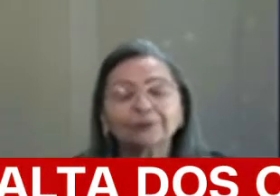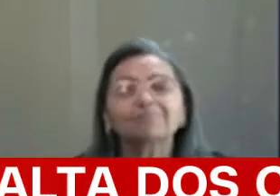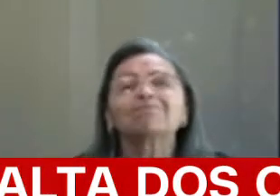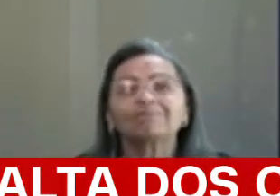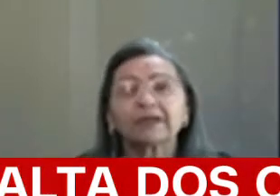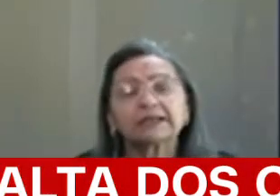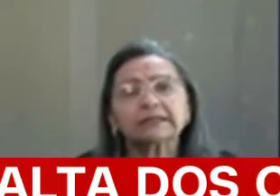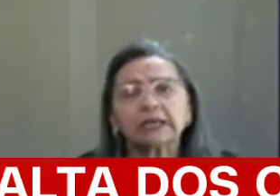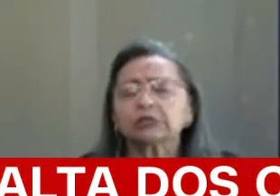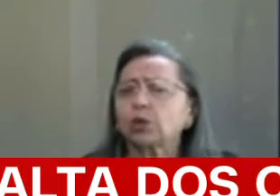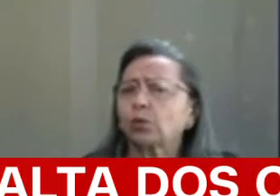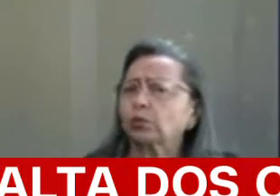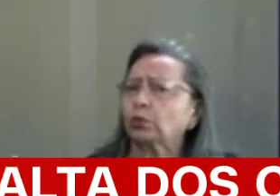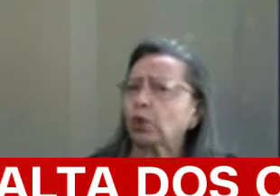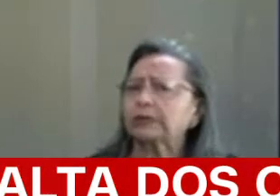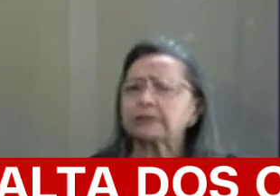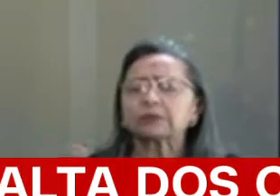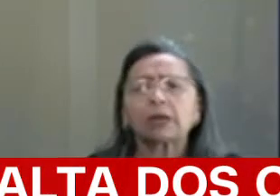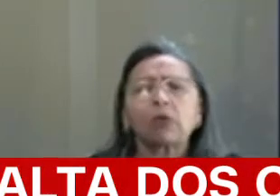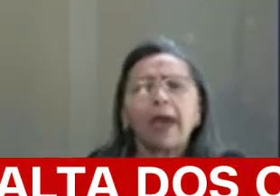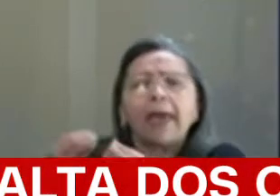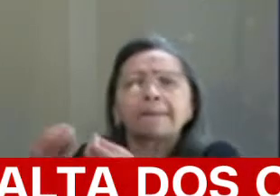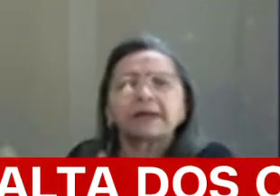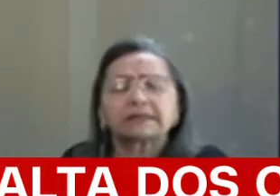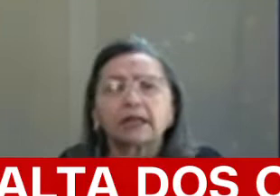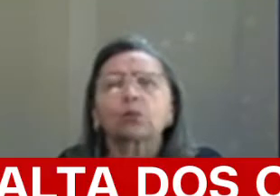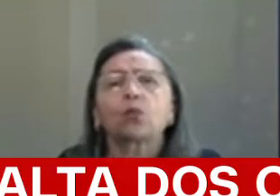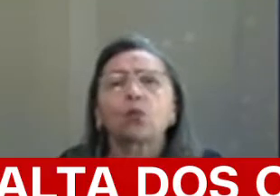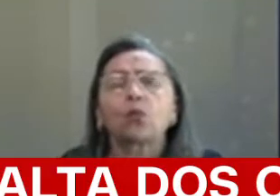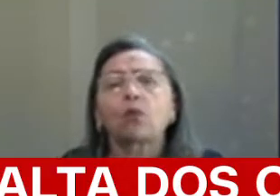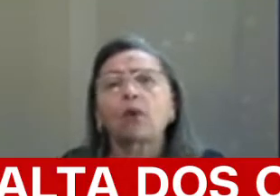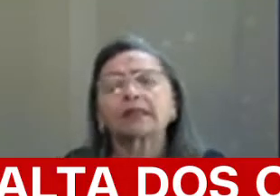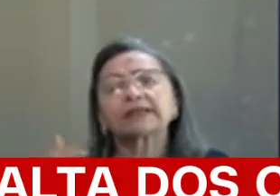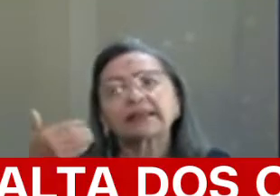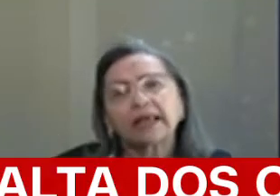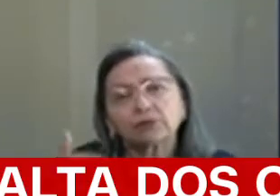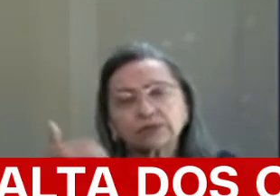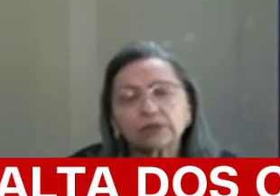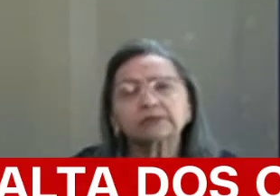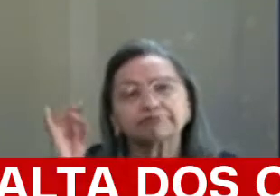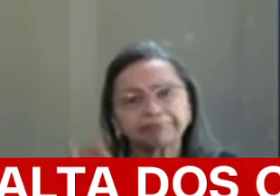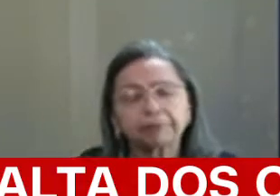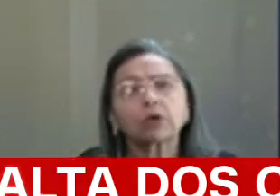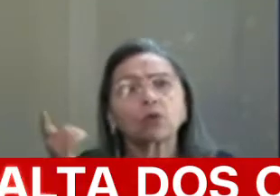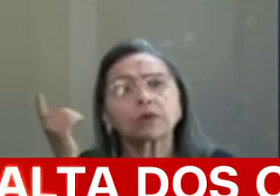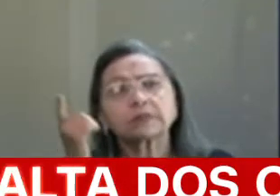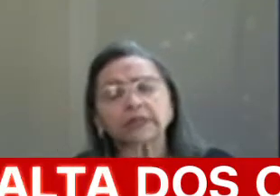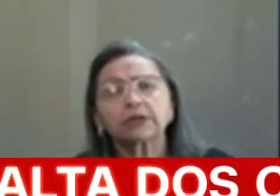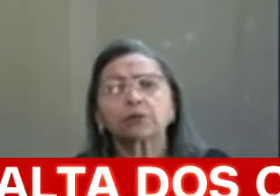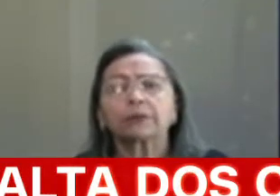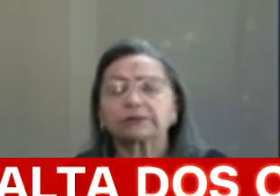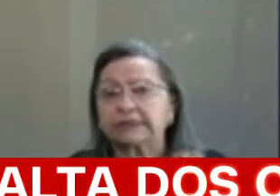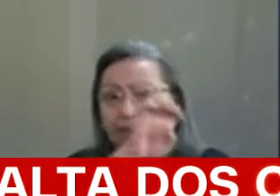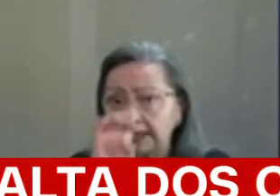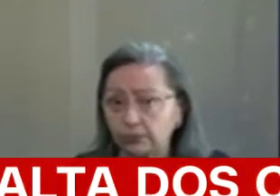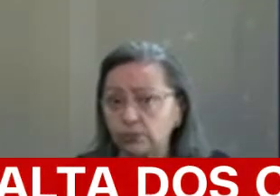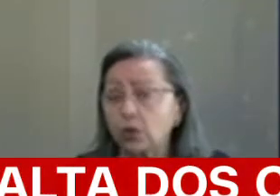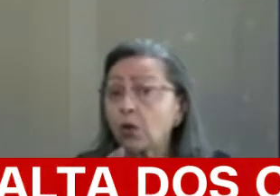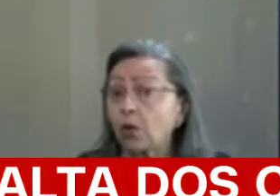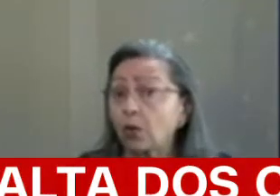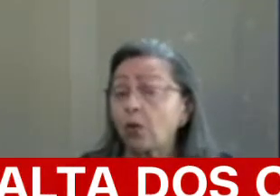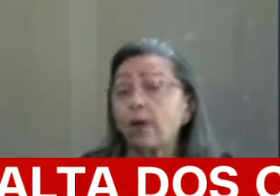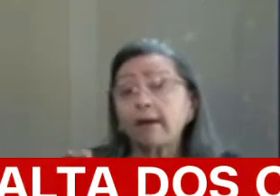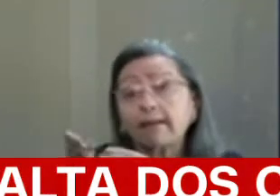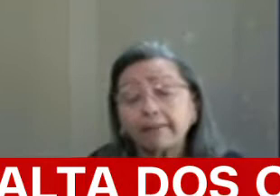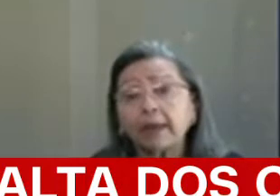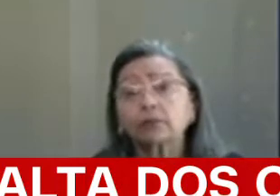sejam integralmente repassados em relação às deduções efetivamente obtidas pelos estados com o